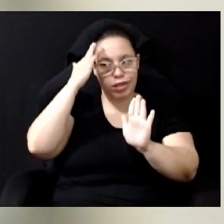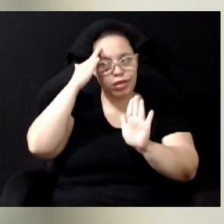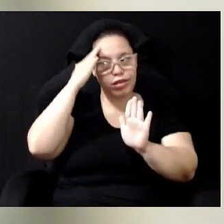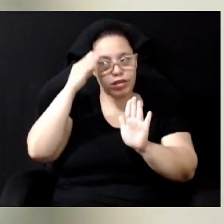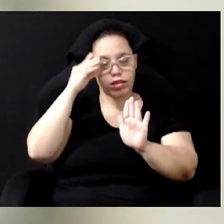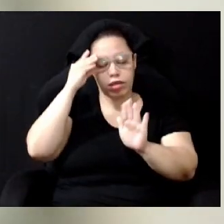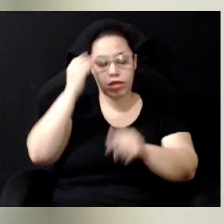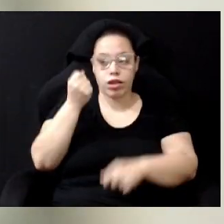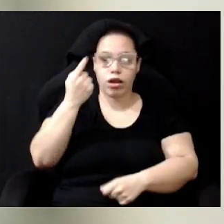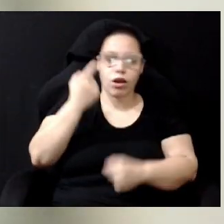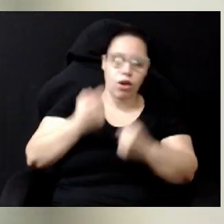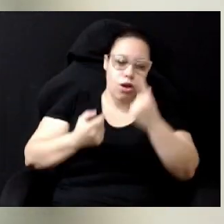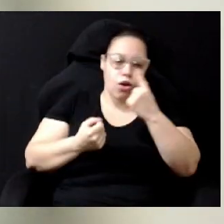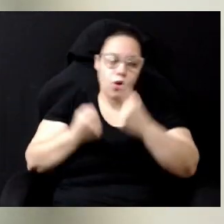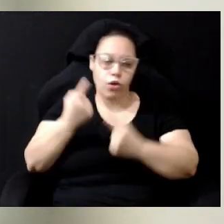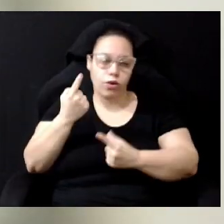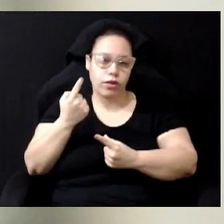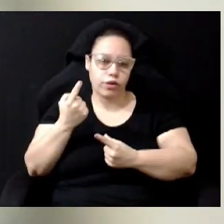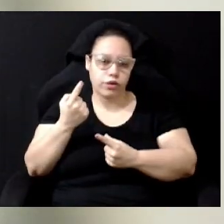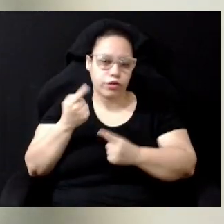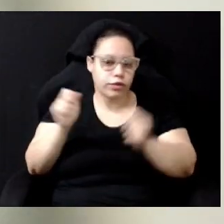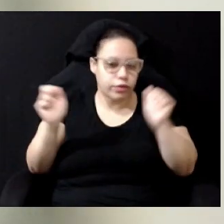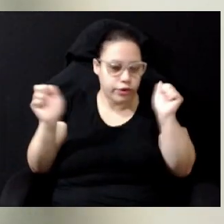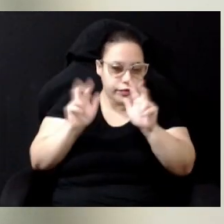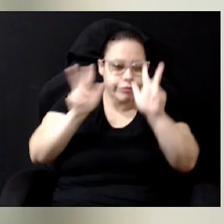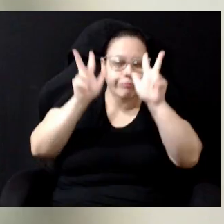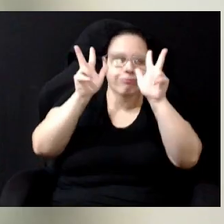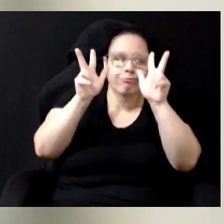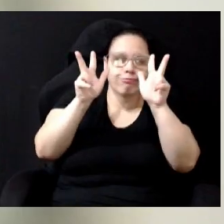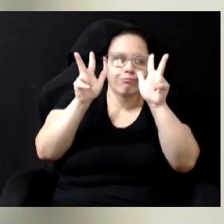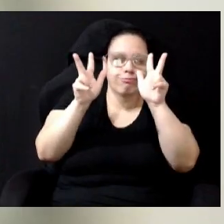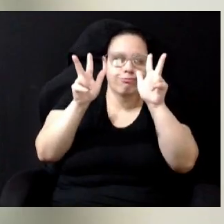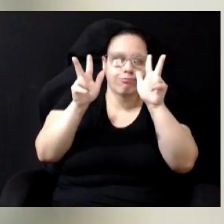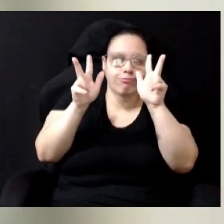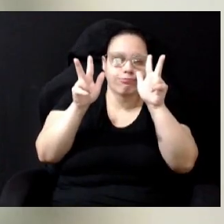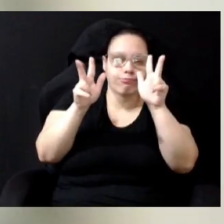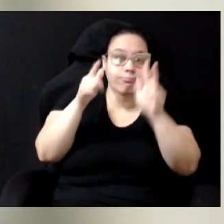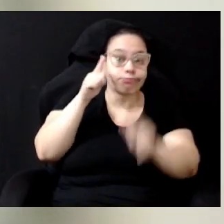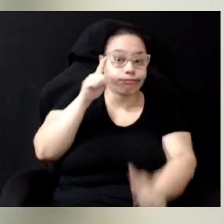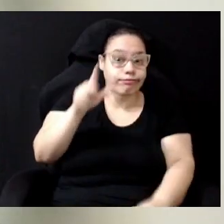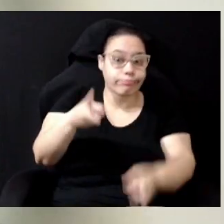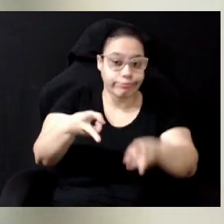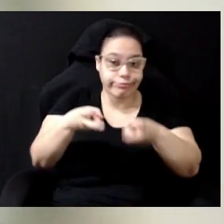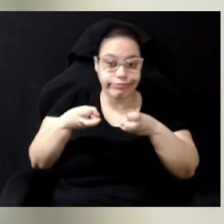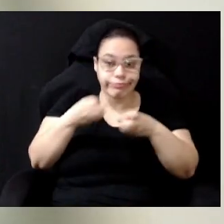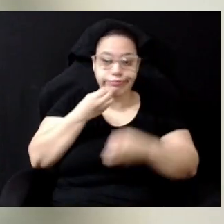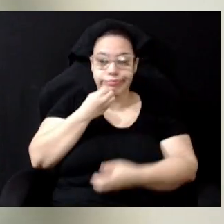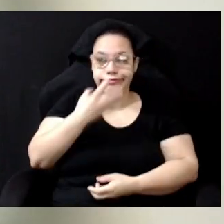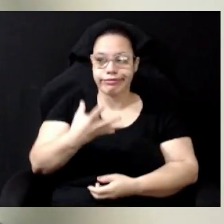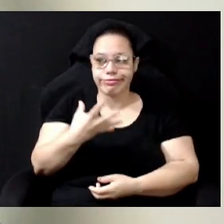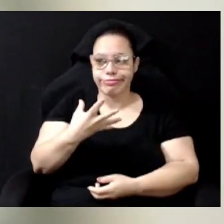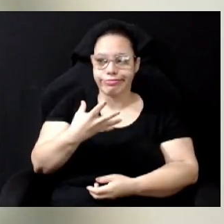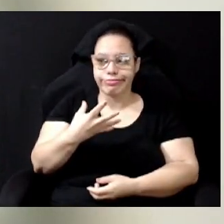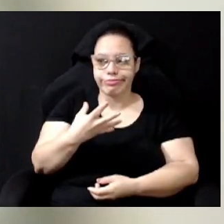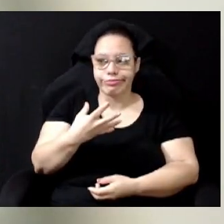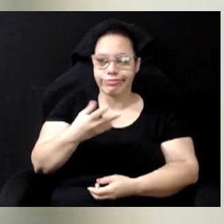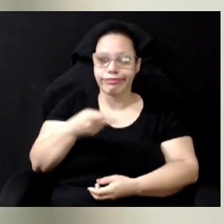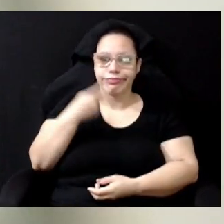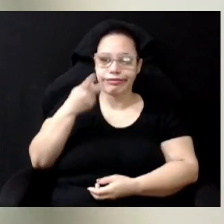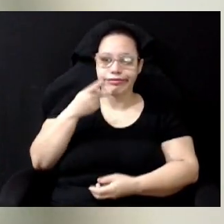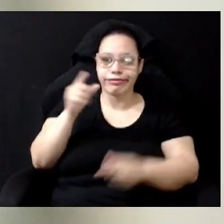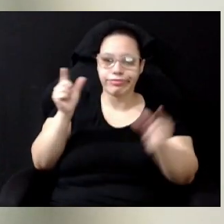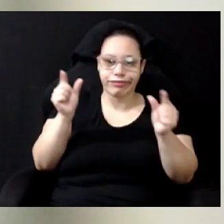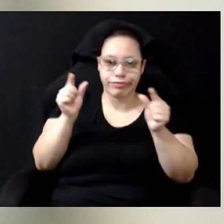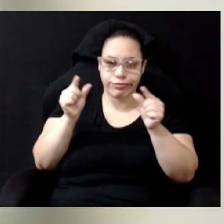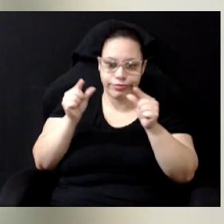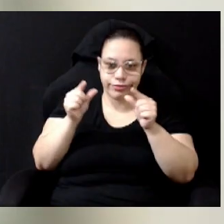Então, alguns setores já estão muito atentos, né? E até conseguem perceber benefícios. Quando eu estou falando